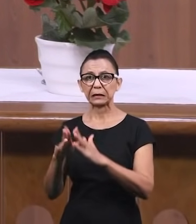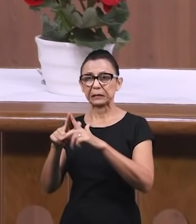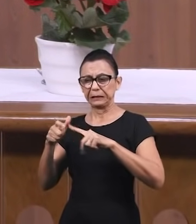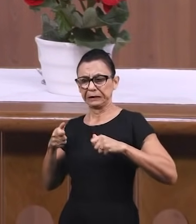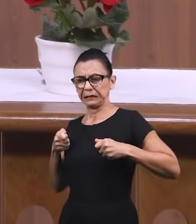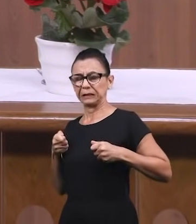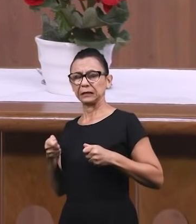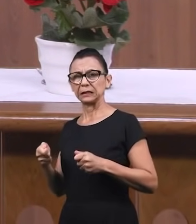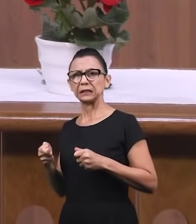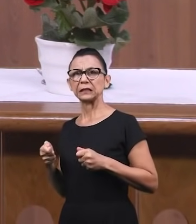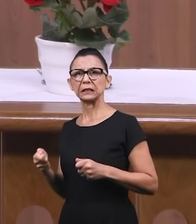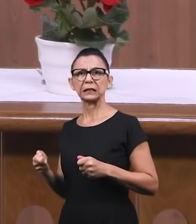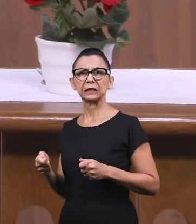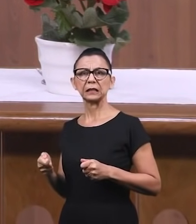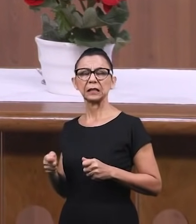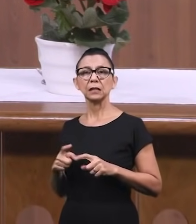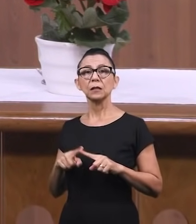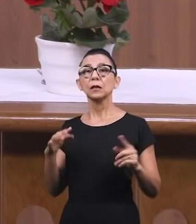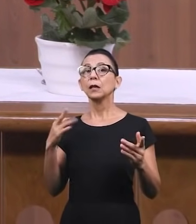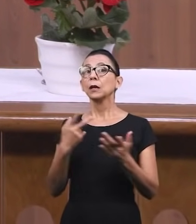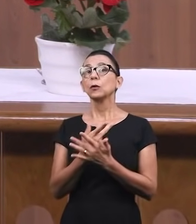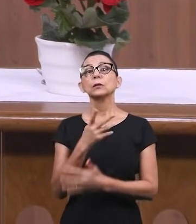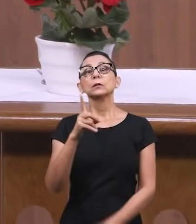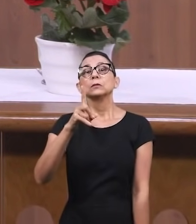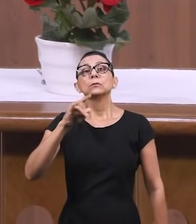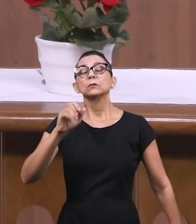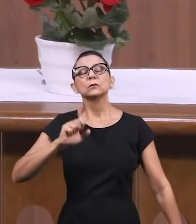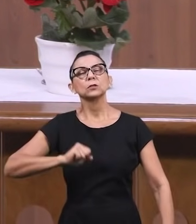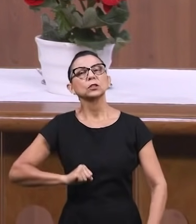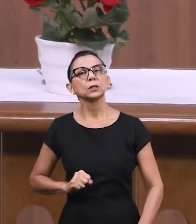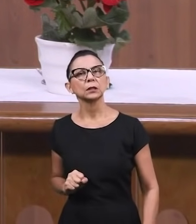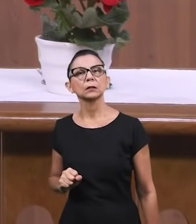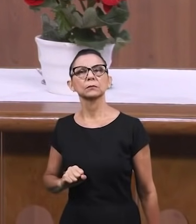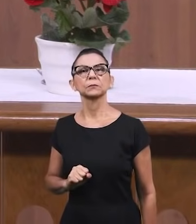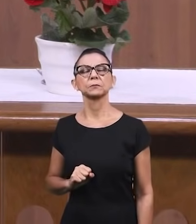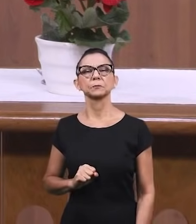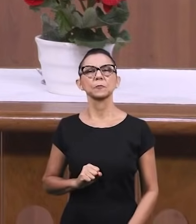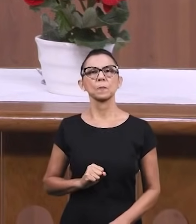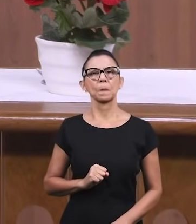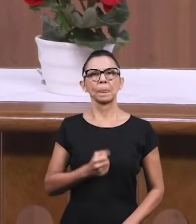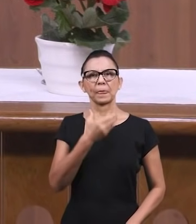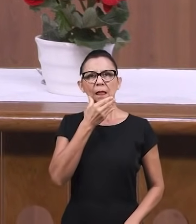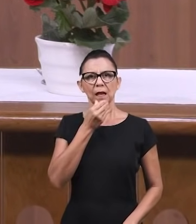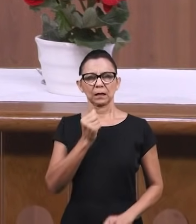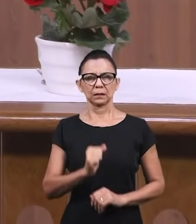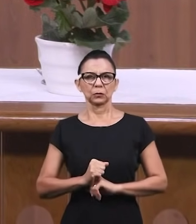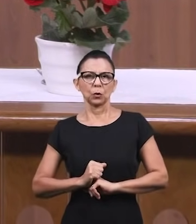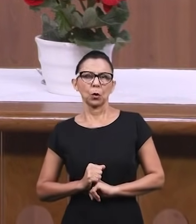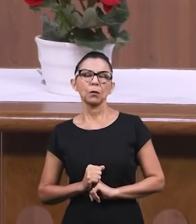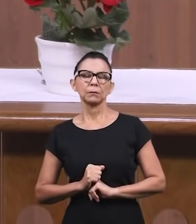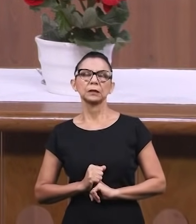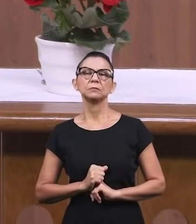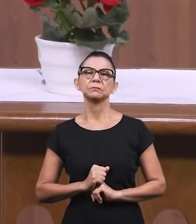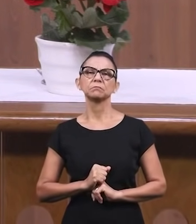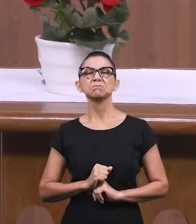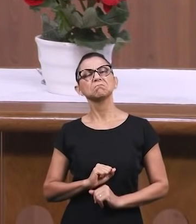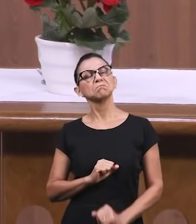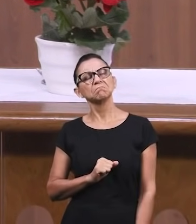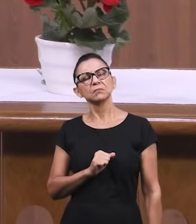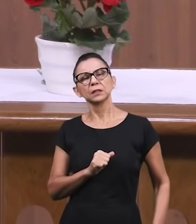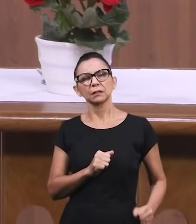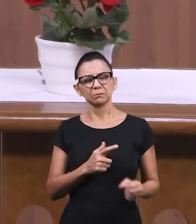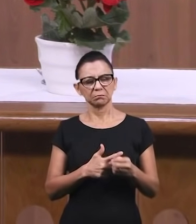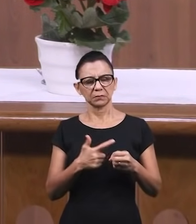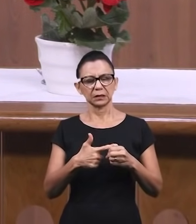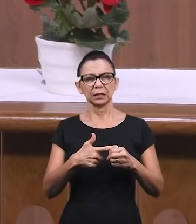do Senhor Jesus Cristo. Mas aconteceu que, certo dia, ele saiu da